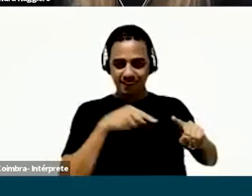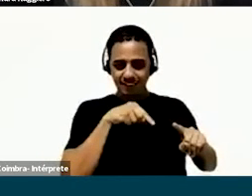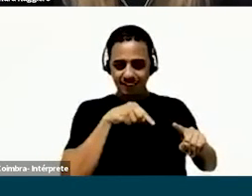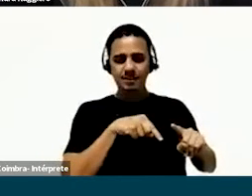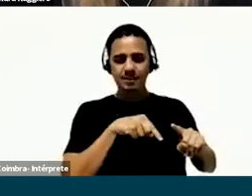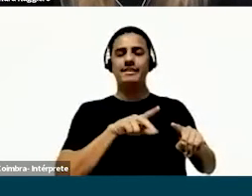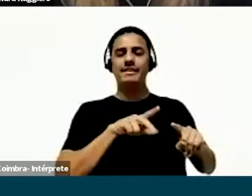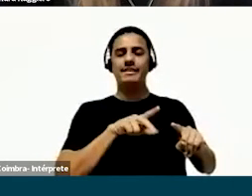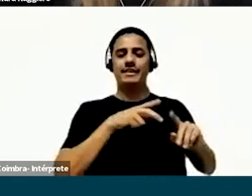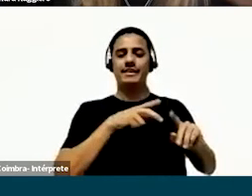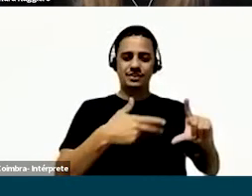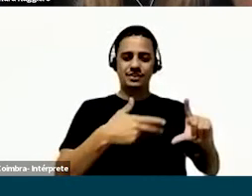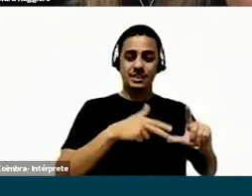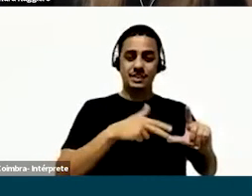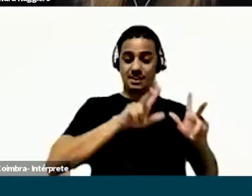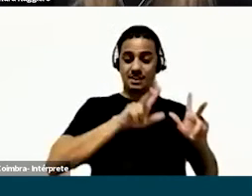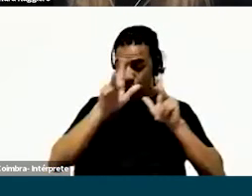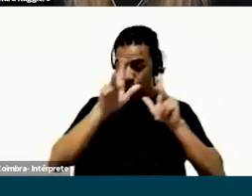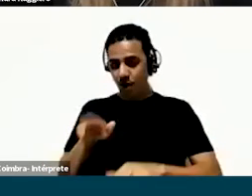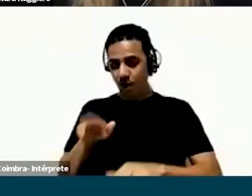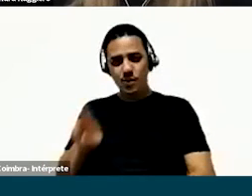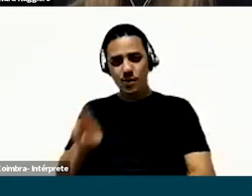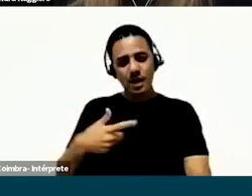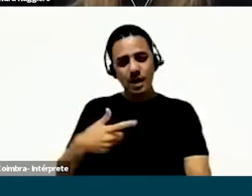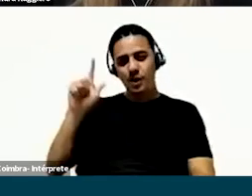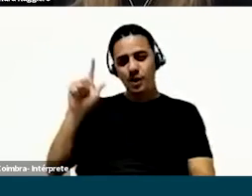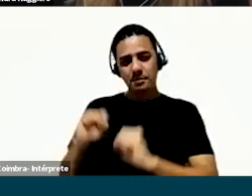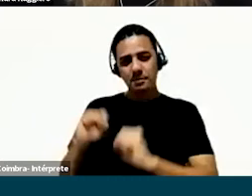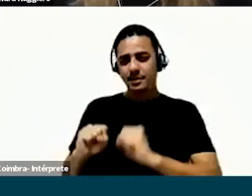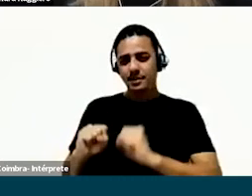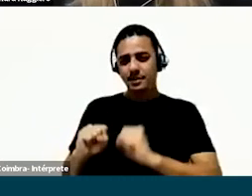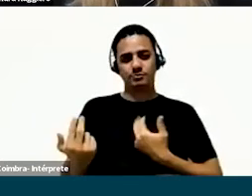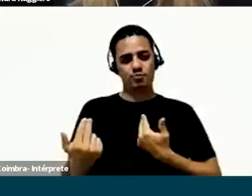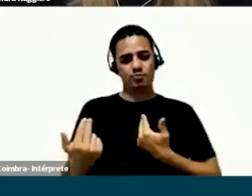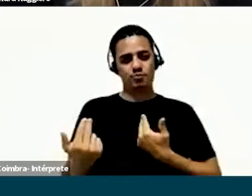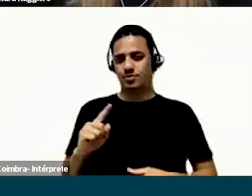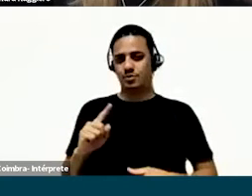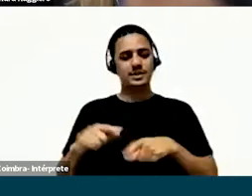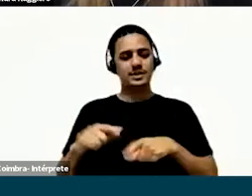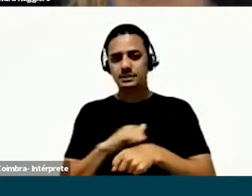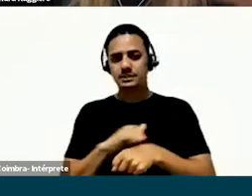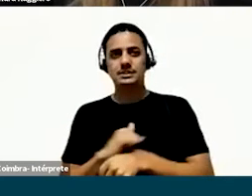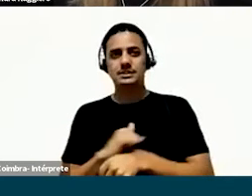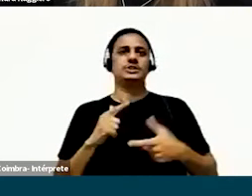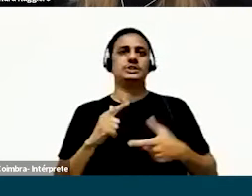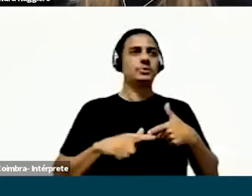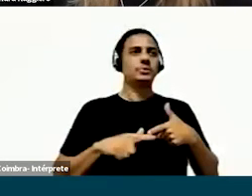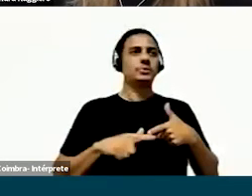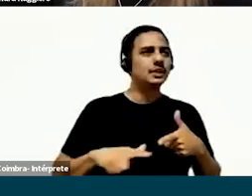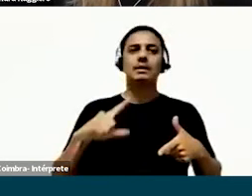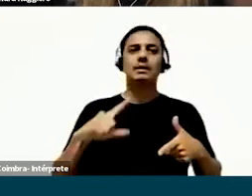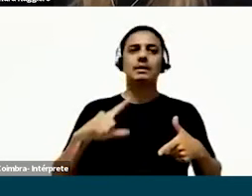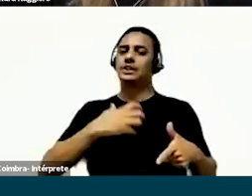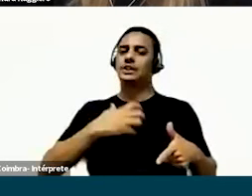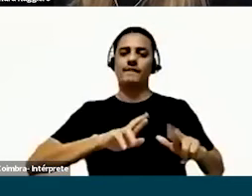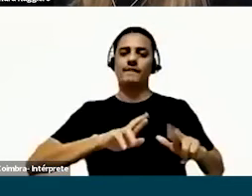não vai ter o mesmo resultado, os mesmos milhões com outra empresa, porque as estratégias, os